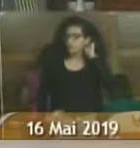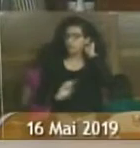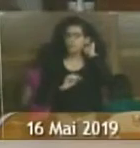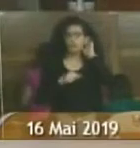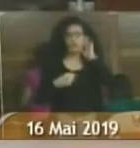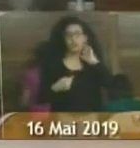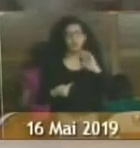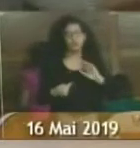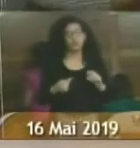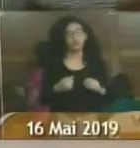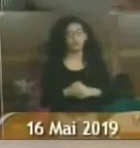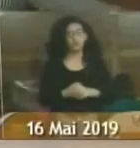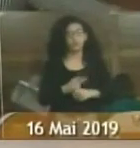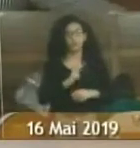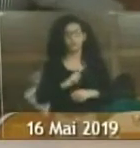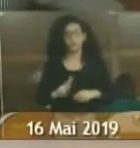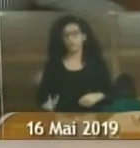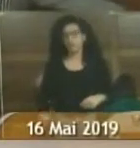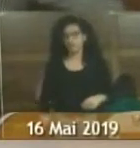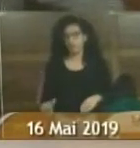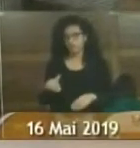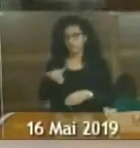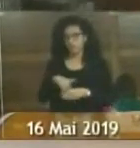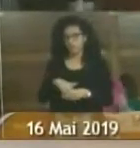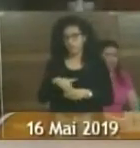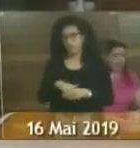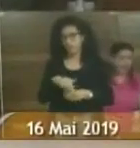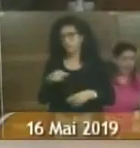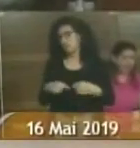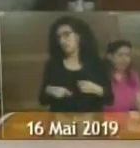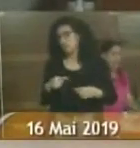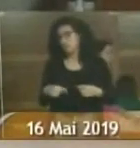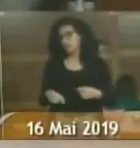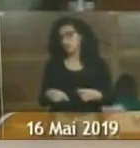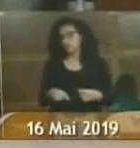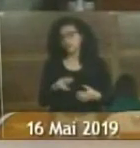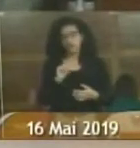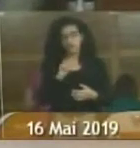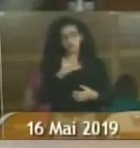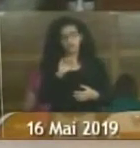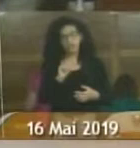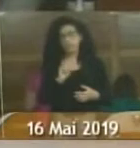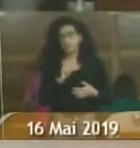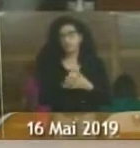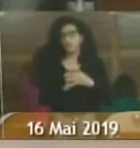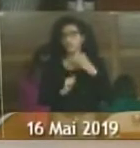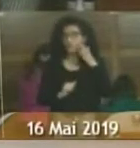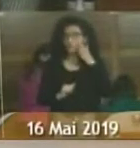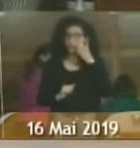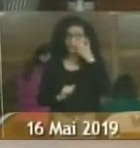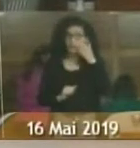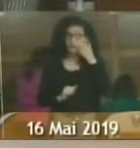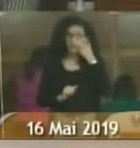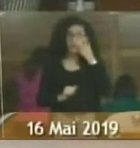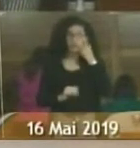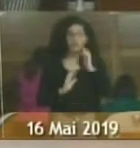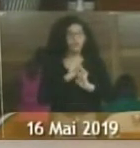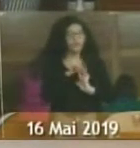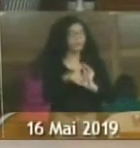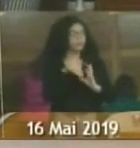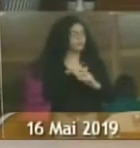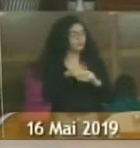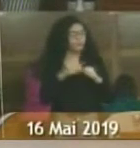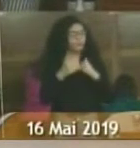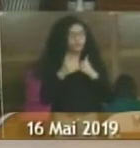Logo, Sua Excelência colocou a referida ata em discussão. Como não houve oradores, ela foi posta em votação, tendo sido